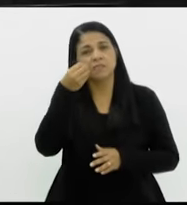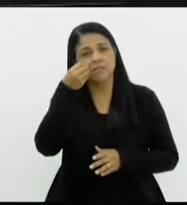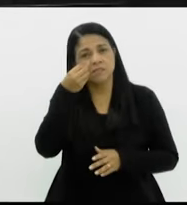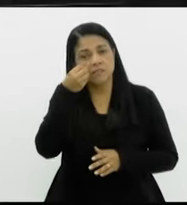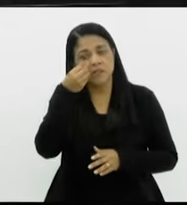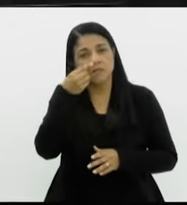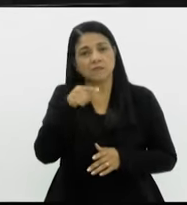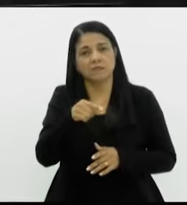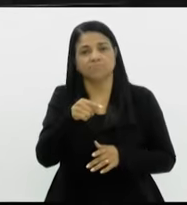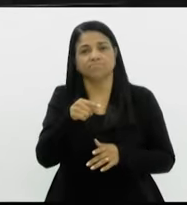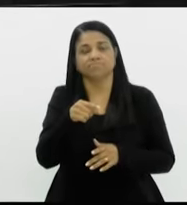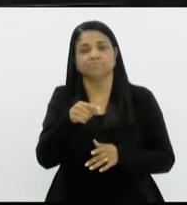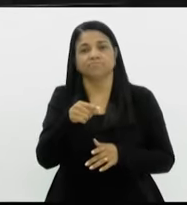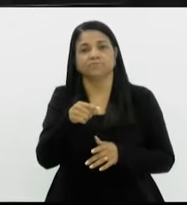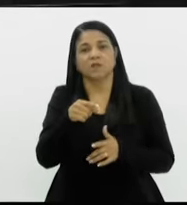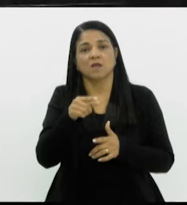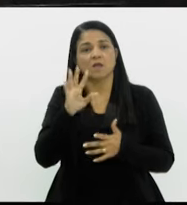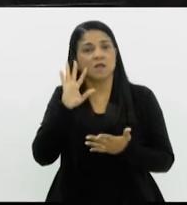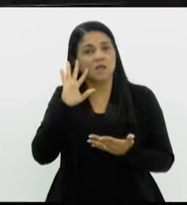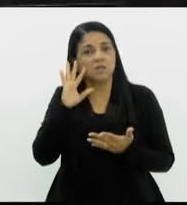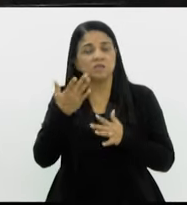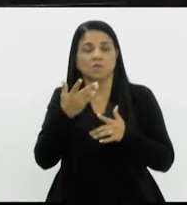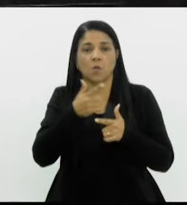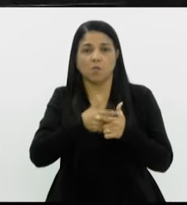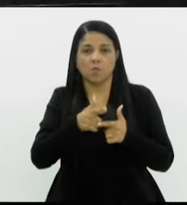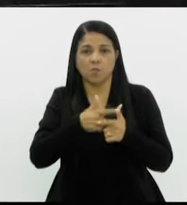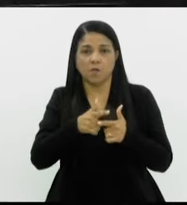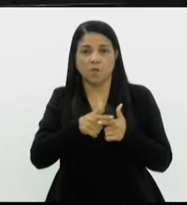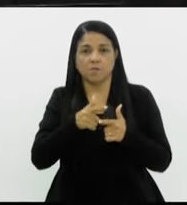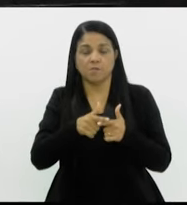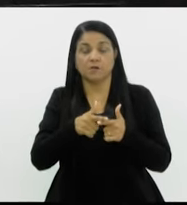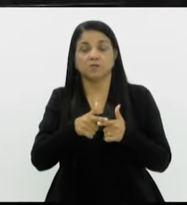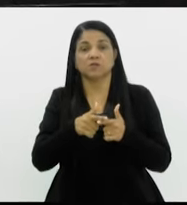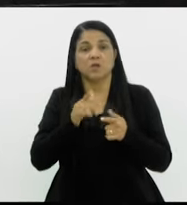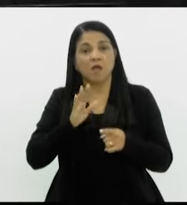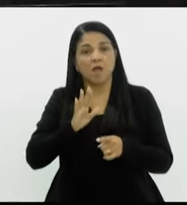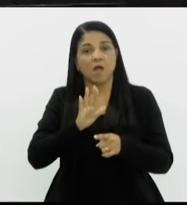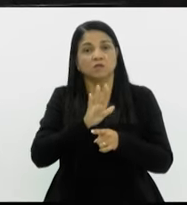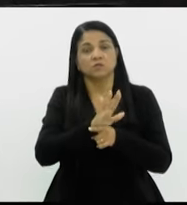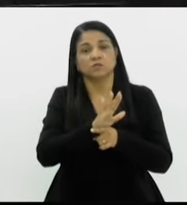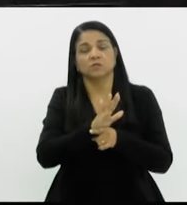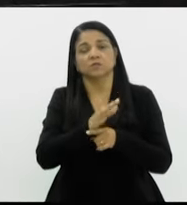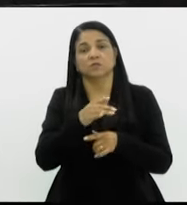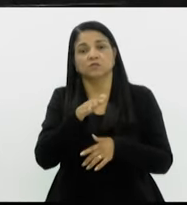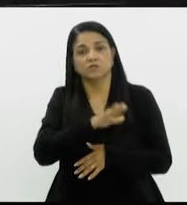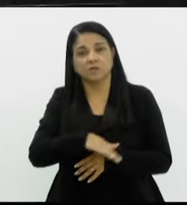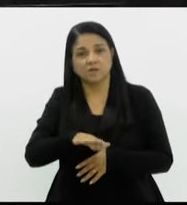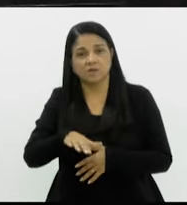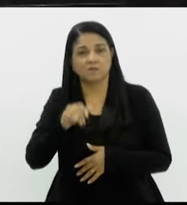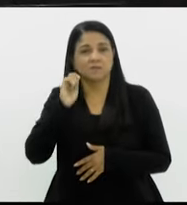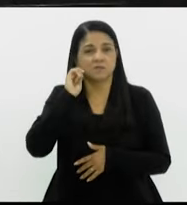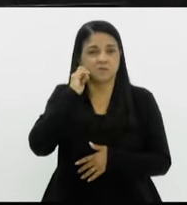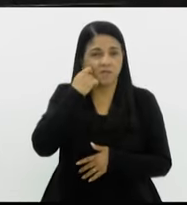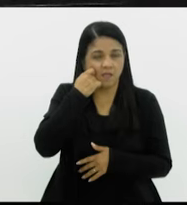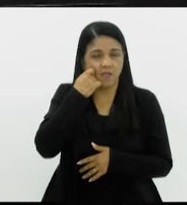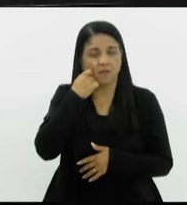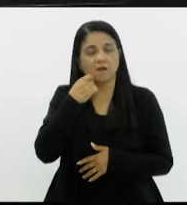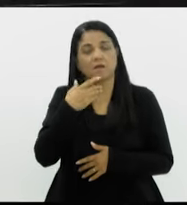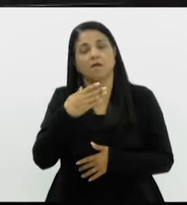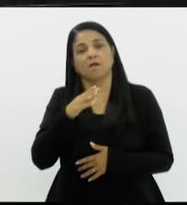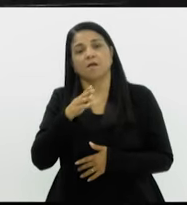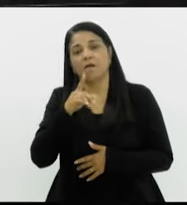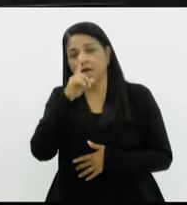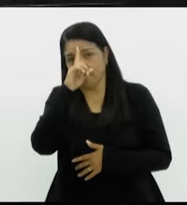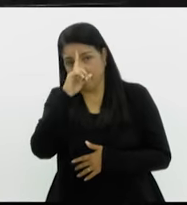para a superação de um problema do dado da realidade, colaborando para que crianças negras, amarelas, com deficiência ou na faixa etária